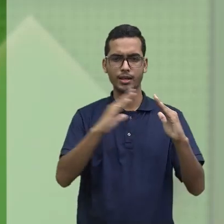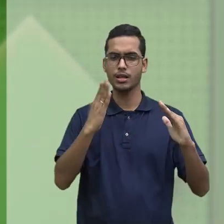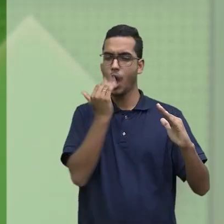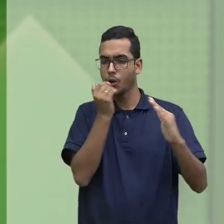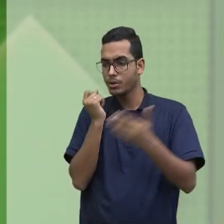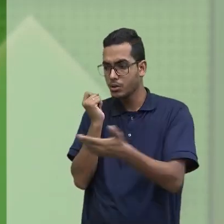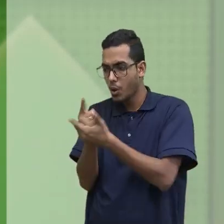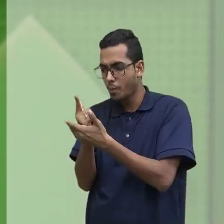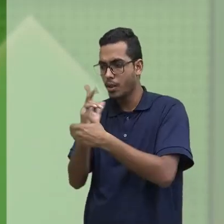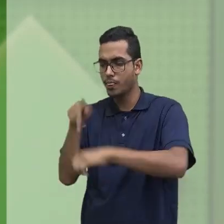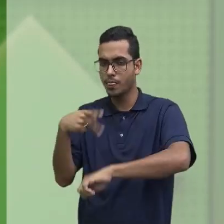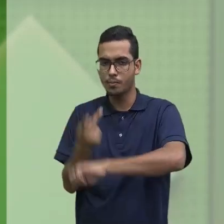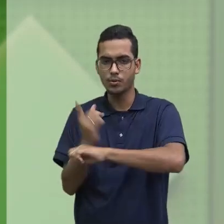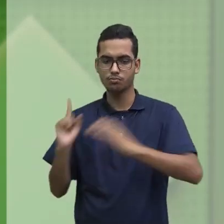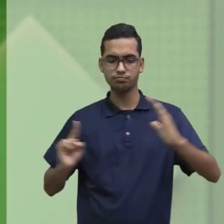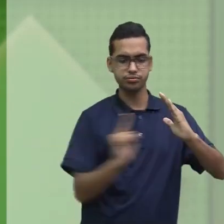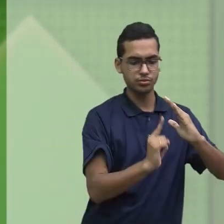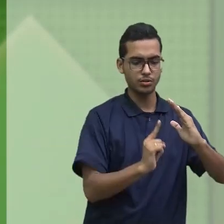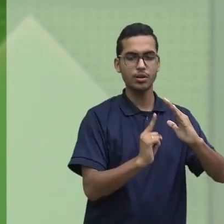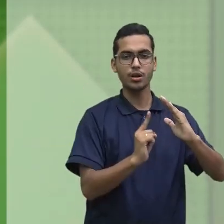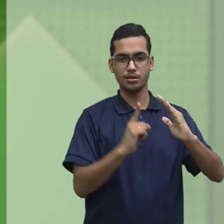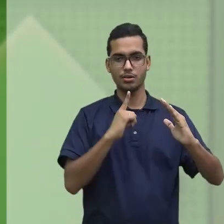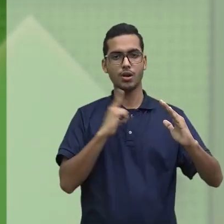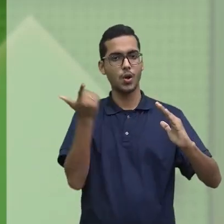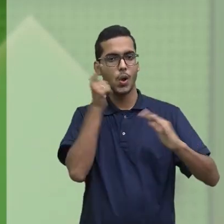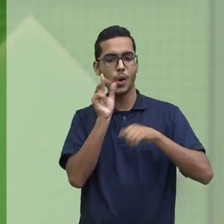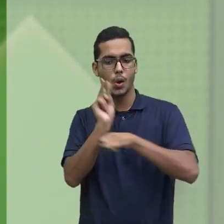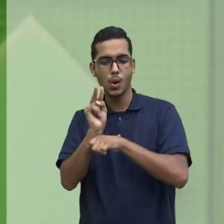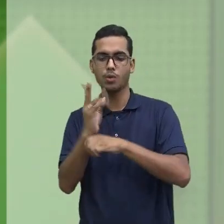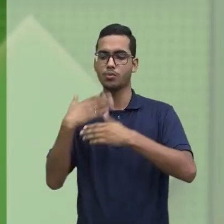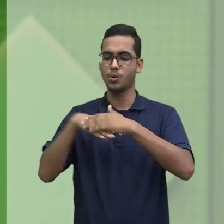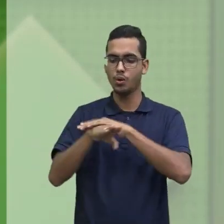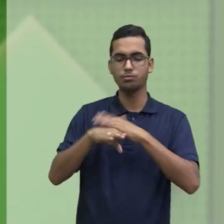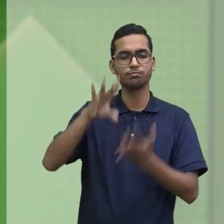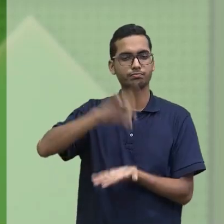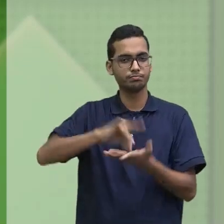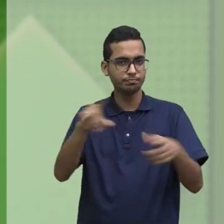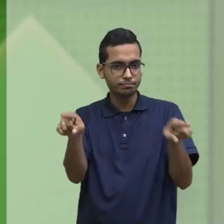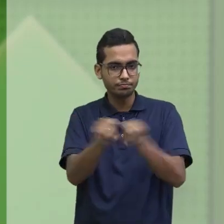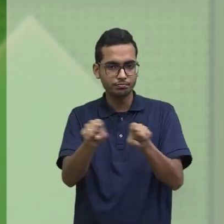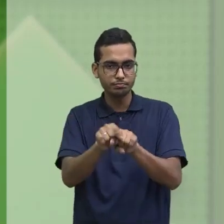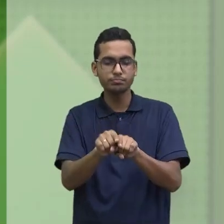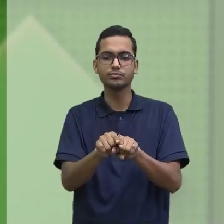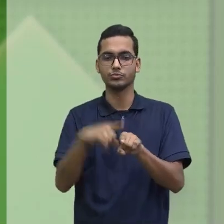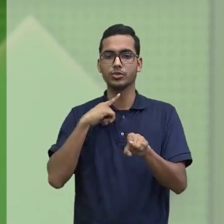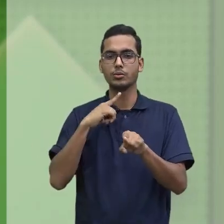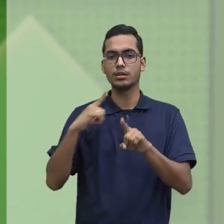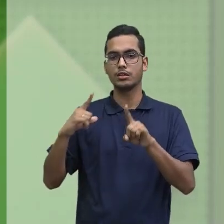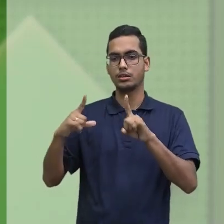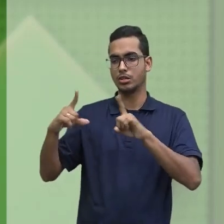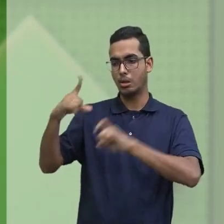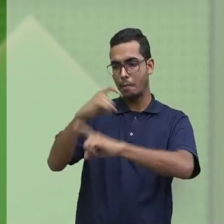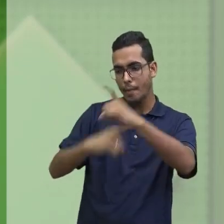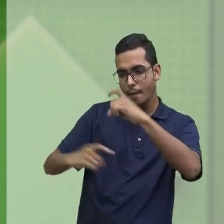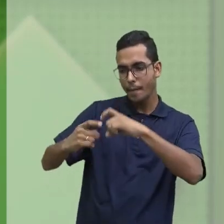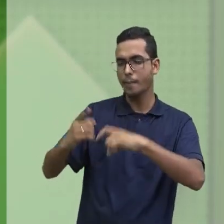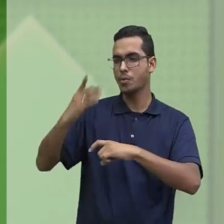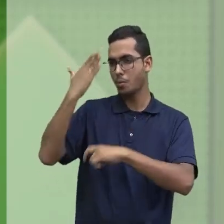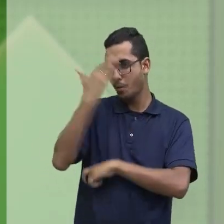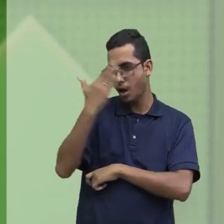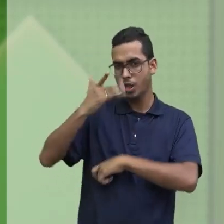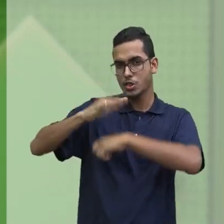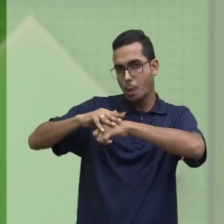preservada, mas livre de micro-organismos que seriam patogênicos. Vamos observar aí um outro tipo